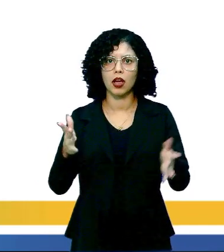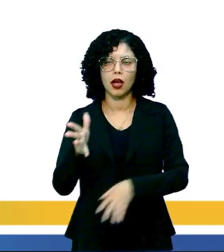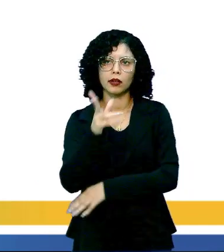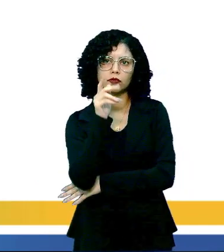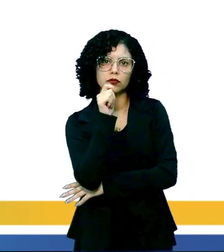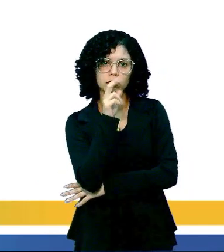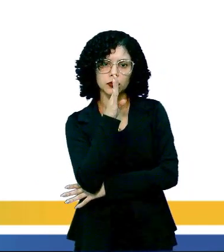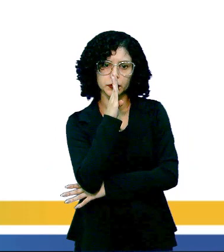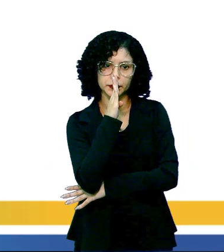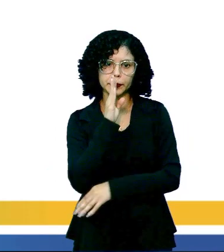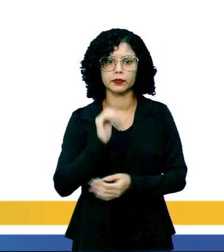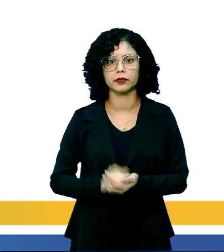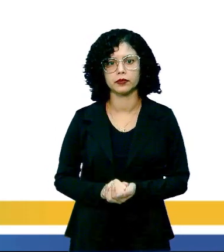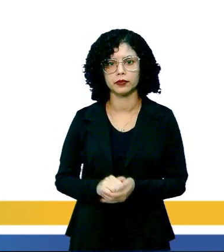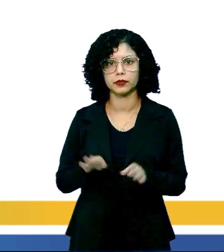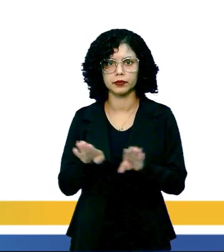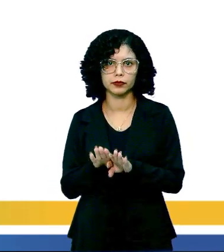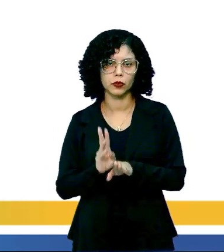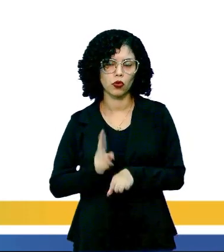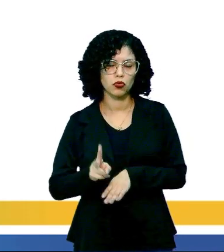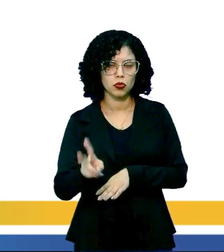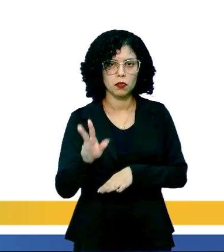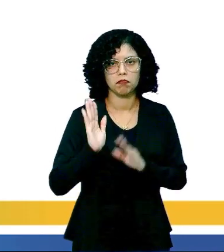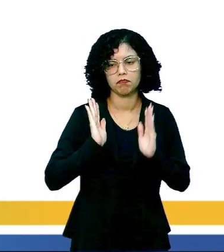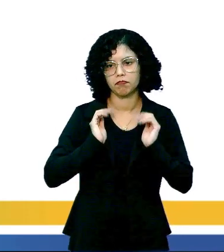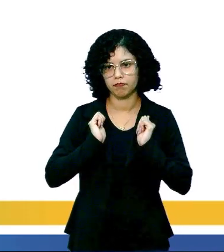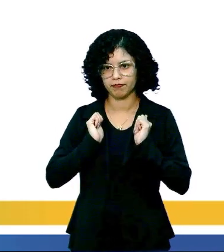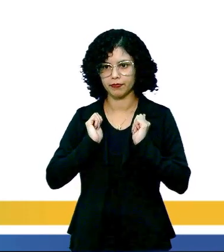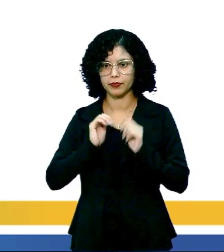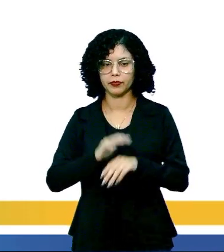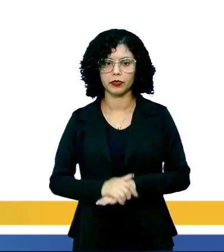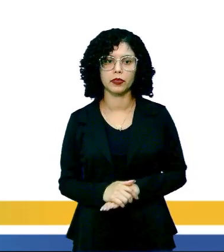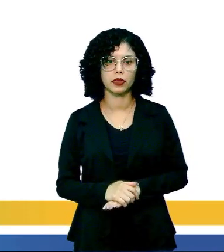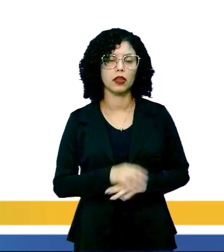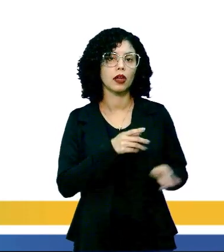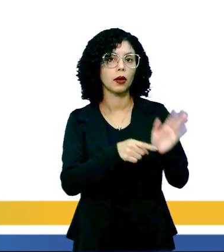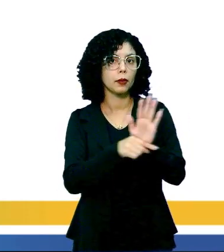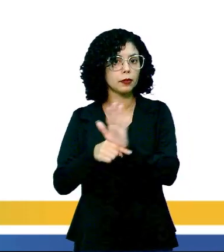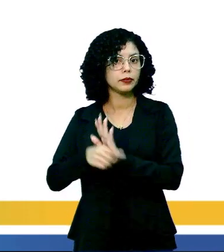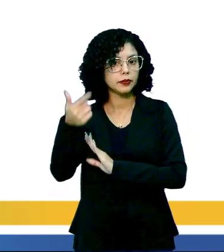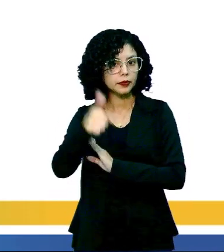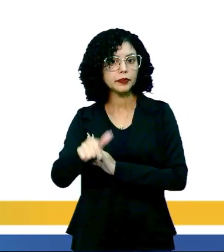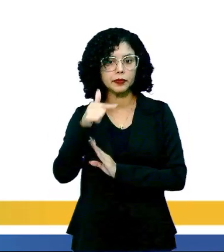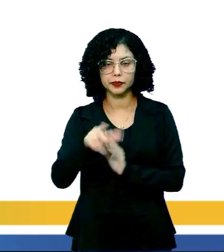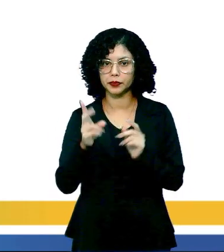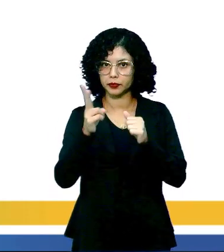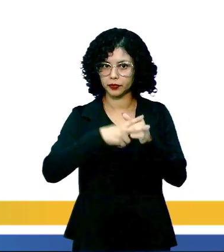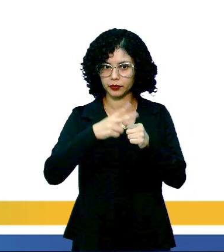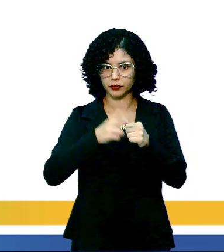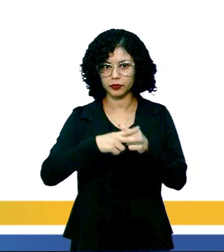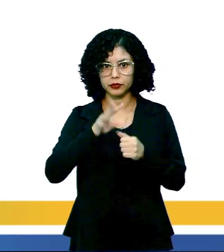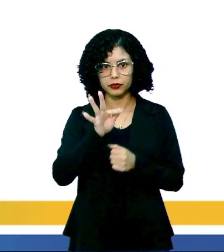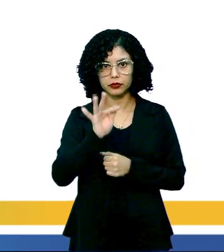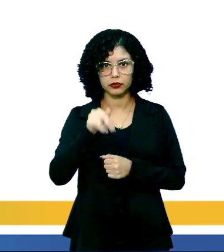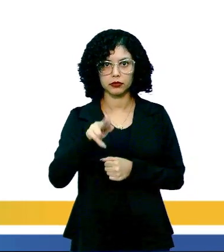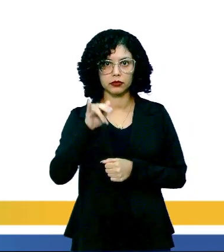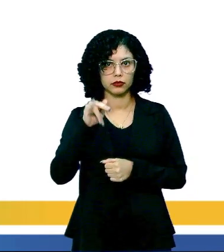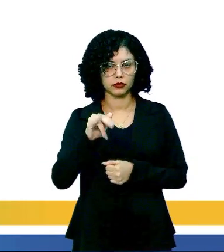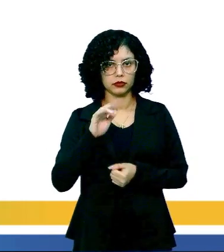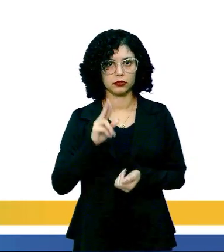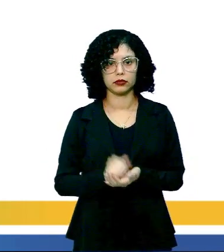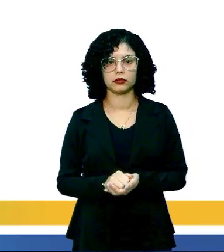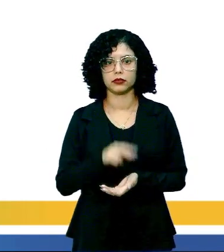fingimento fingindo que sou fingida. Então, observa aí a repetição do verbo aí do fingir,